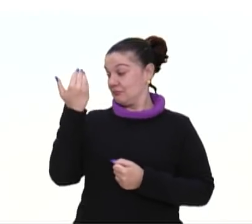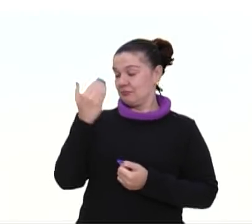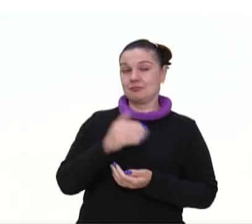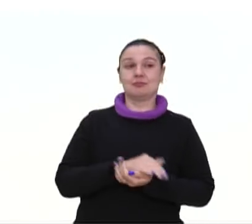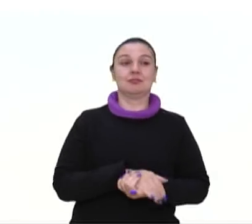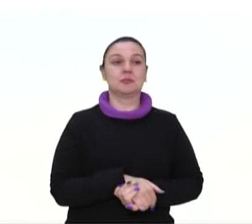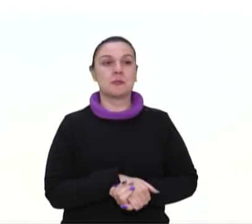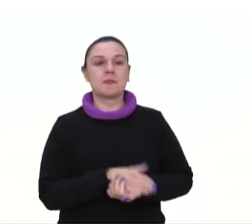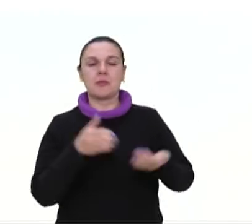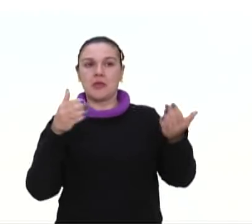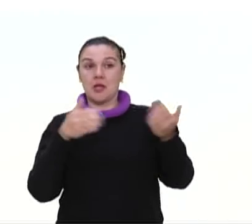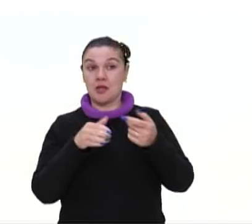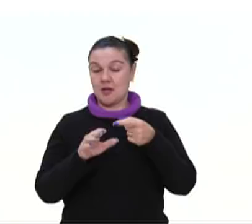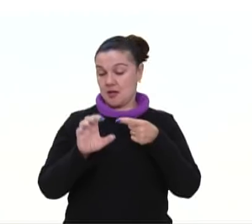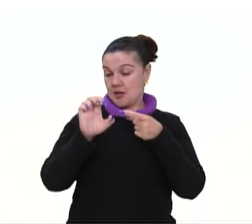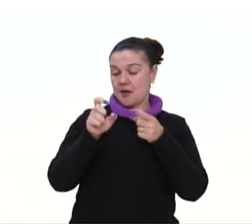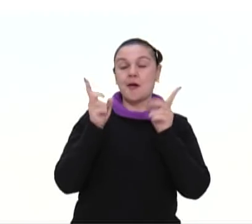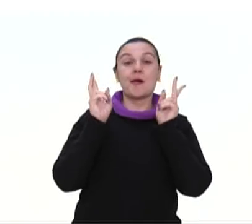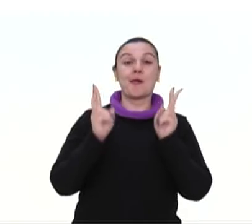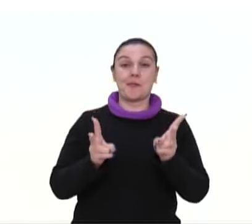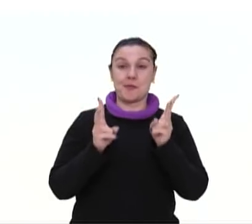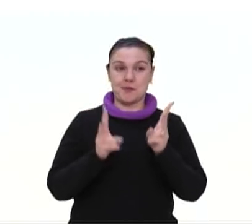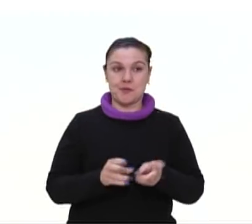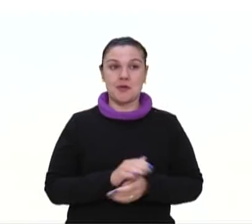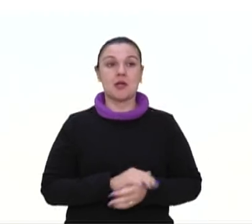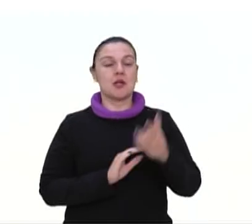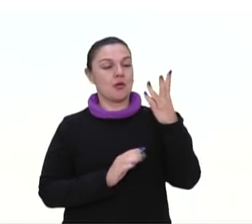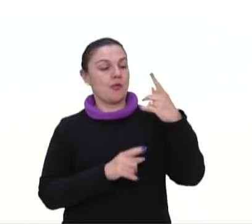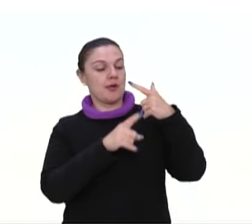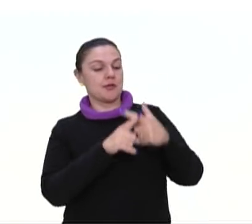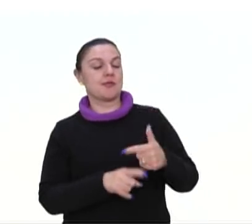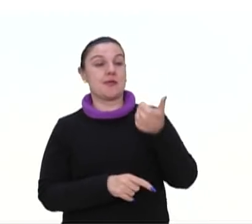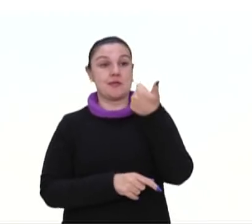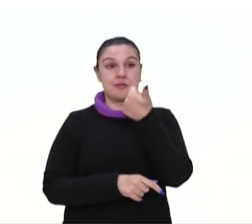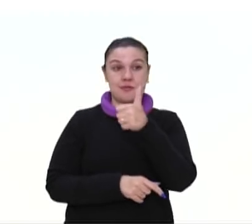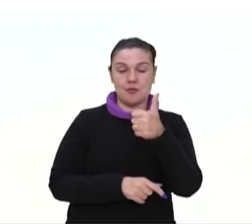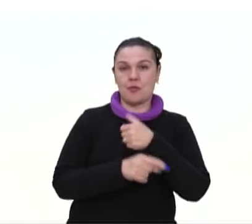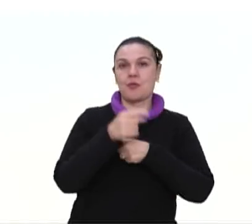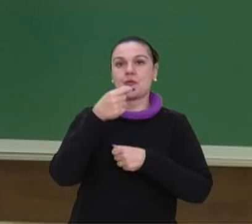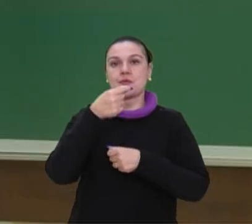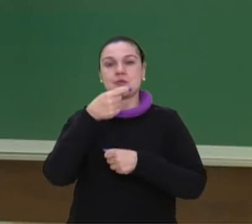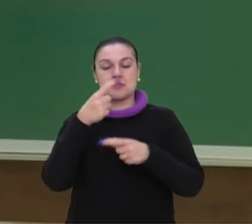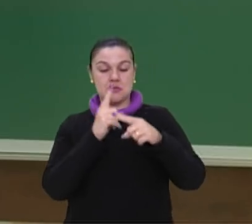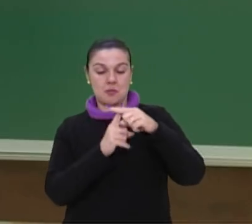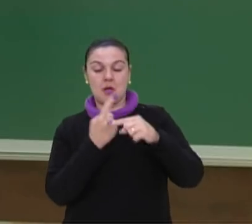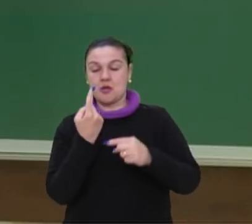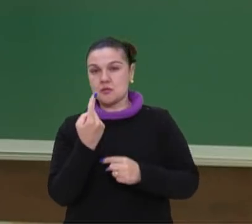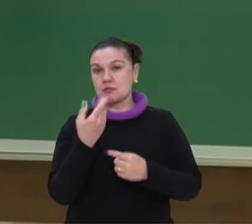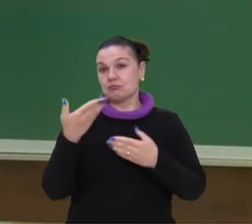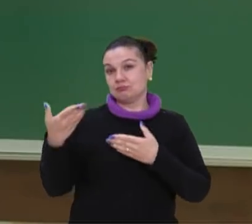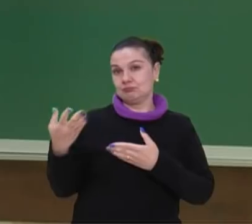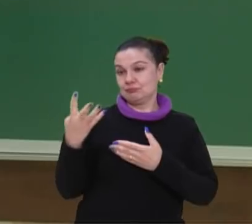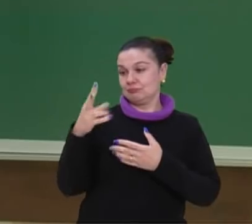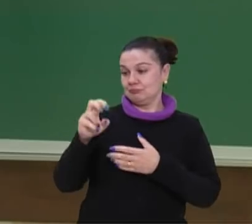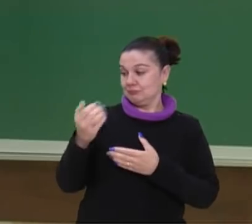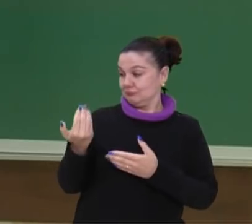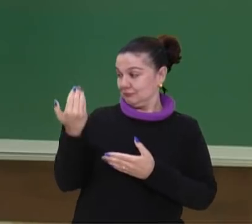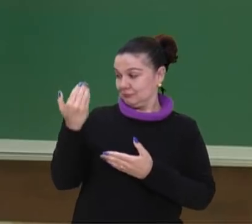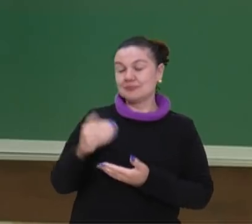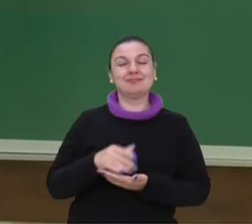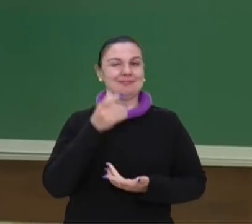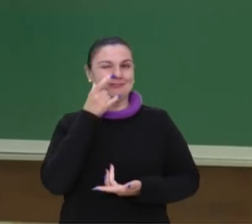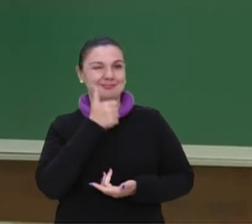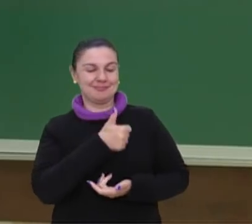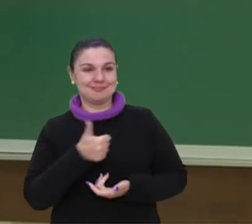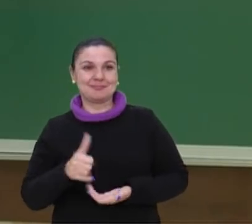45. No ângulo E, a mesma coisa. 4 vezes 11, 44 mais 1, deu 45. Estamos acertando,